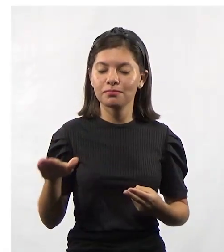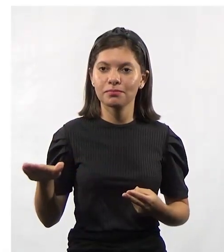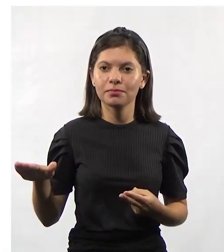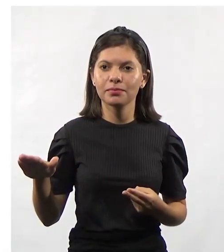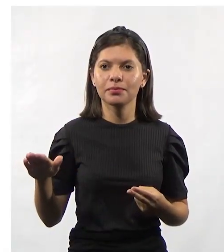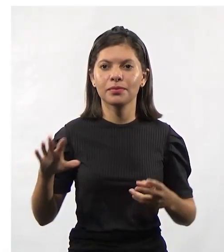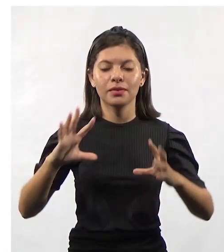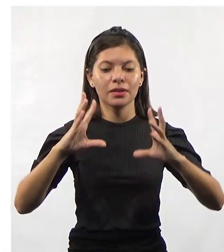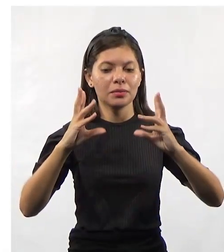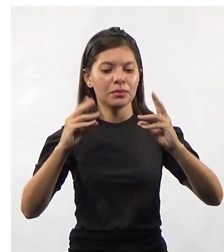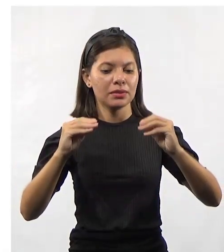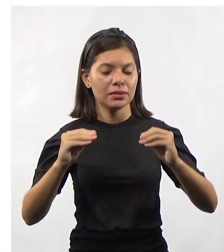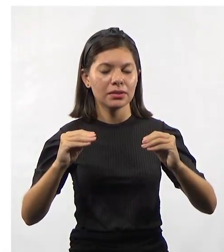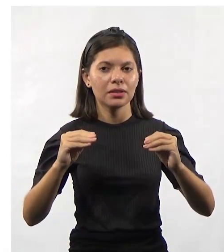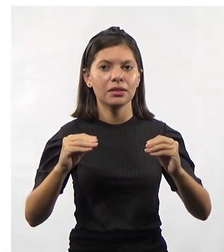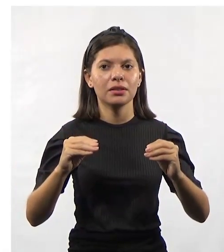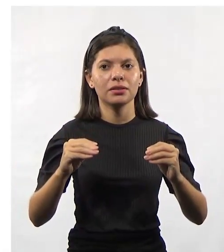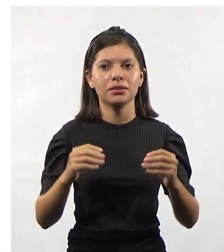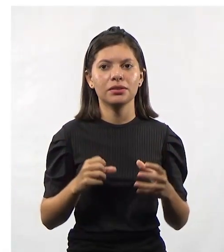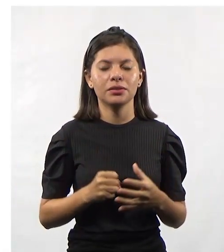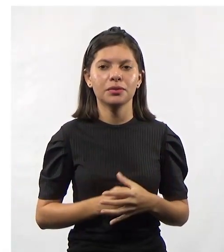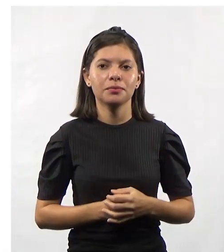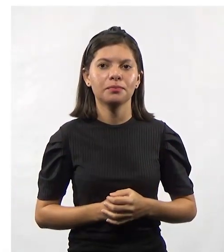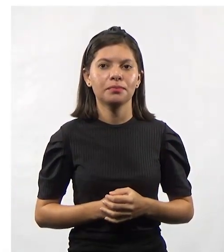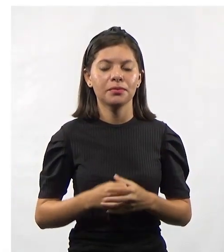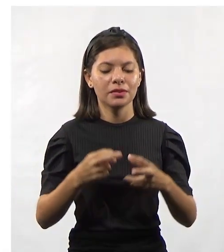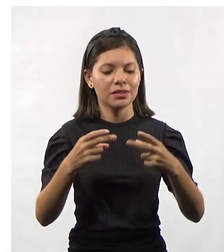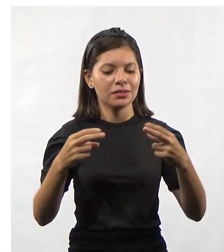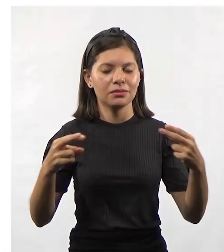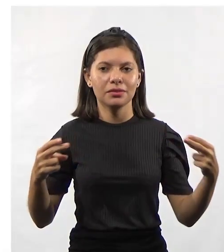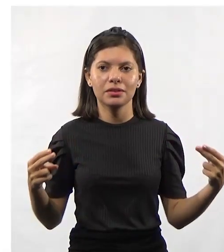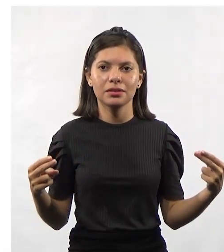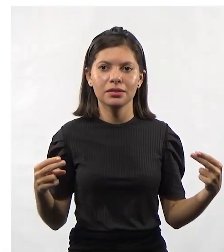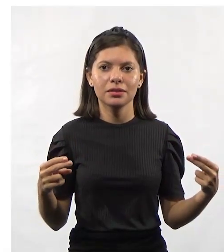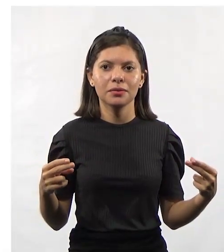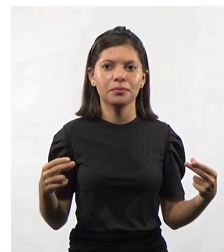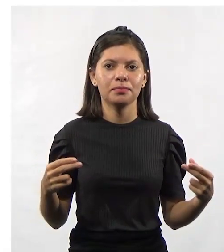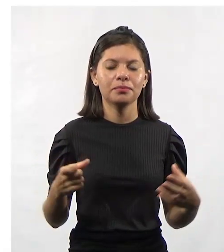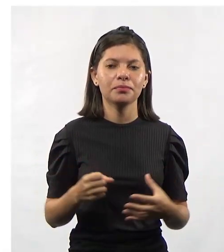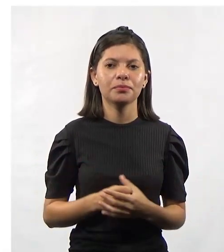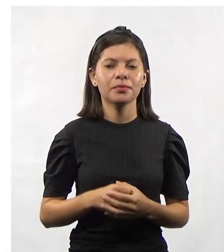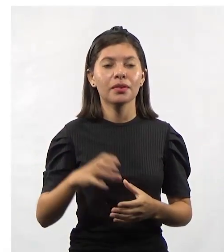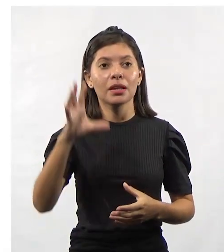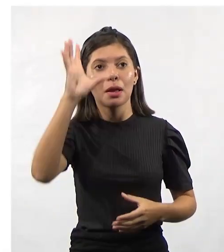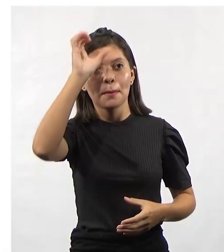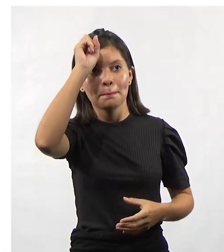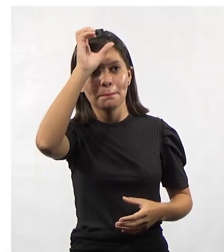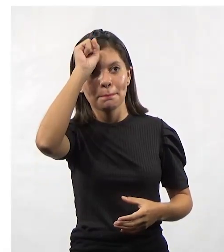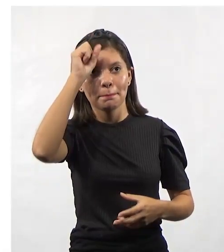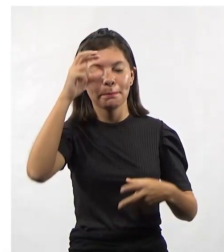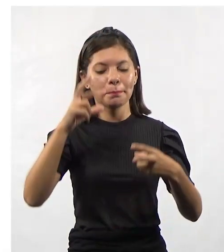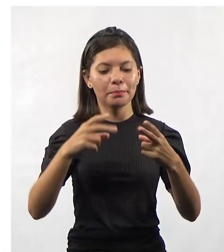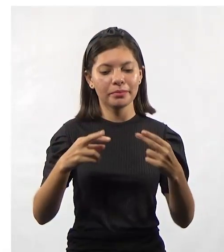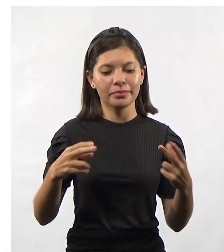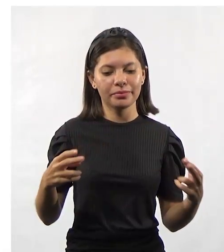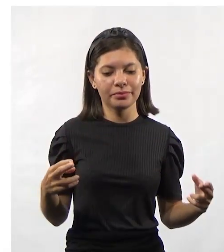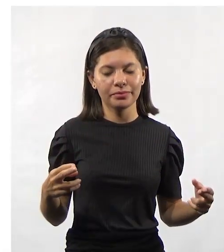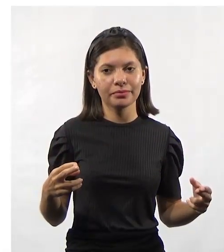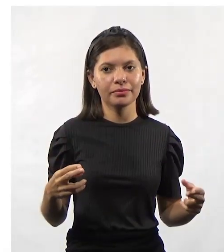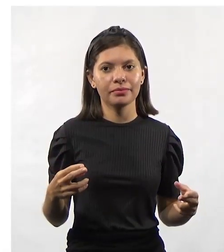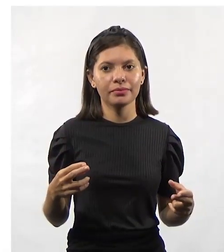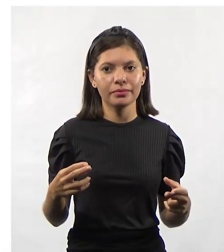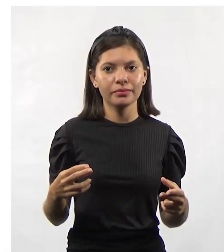nós vamos ter pessoas, crianças, adolescentes, que vão ter capacidades físicas e intelectuais diversas, ritmos